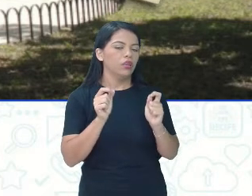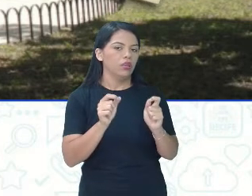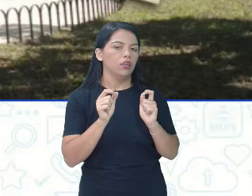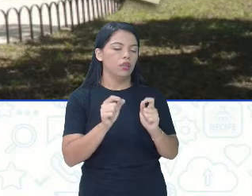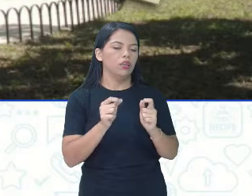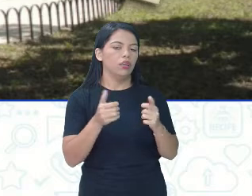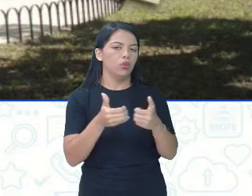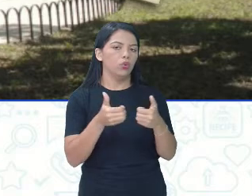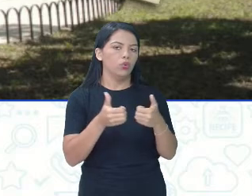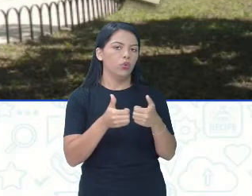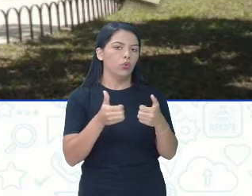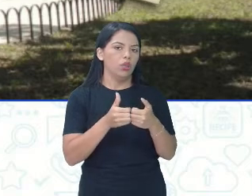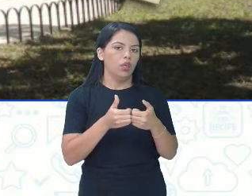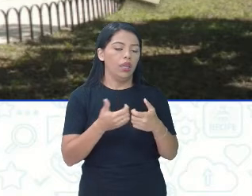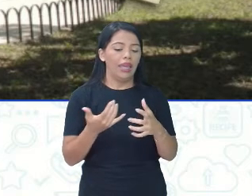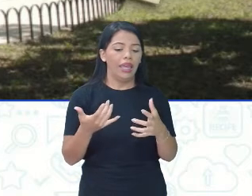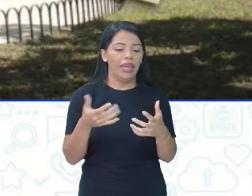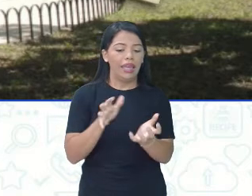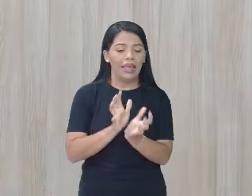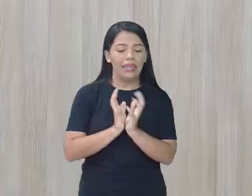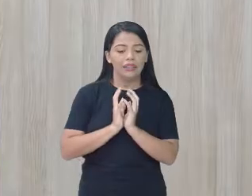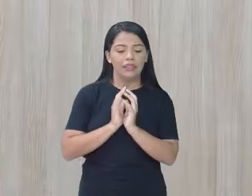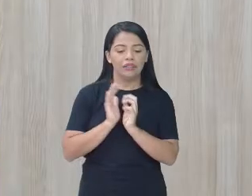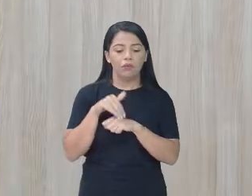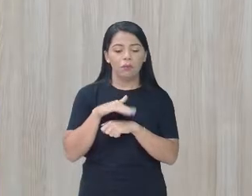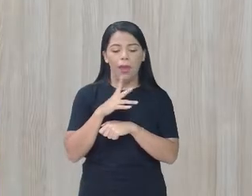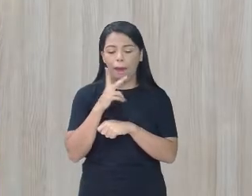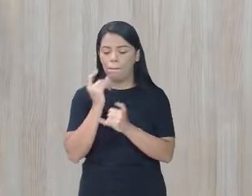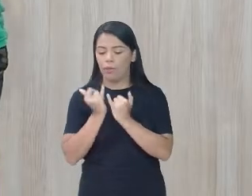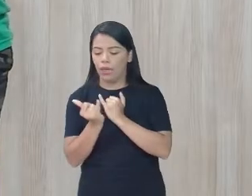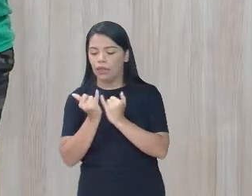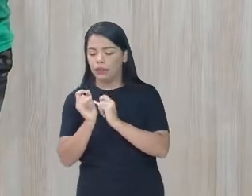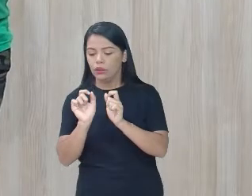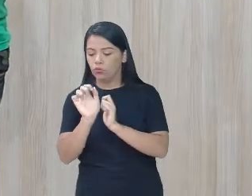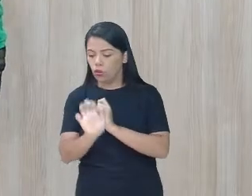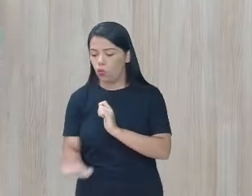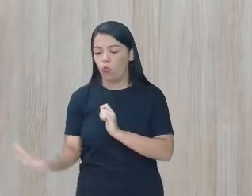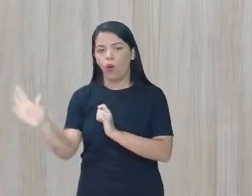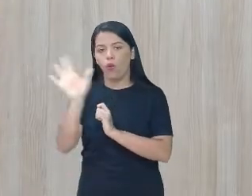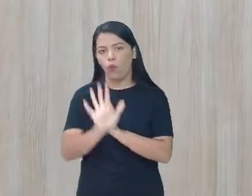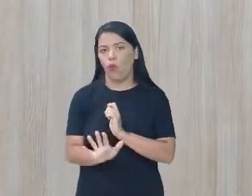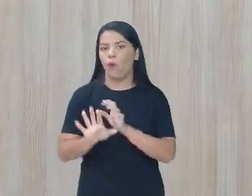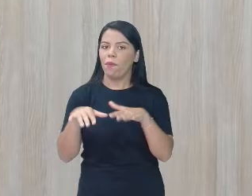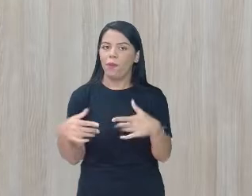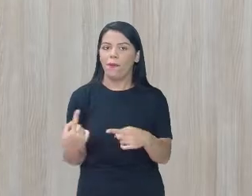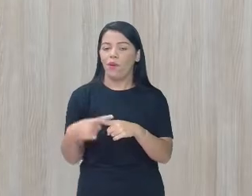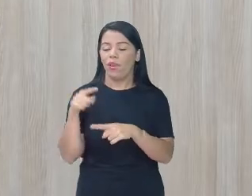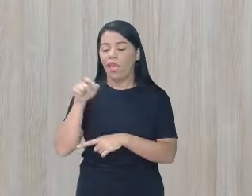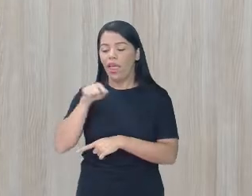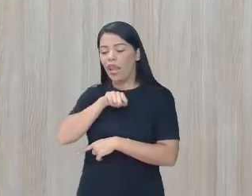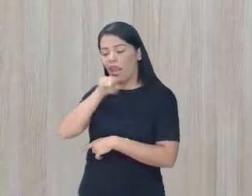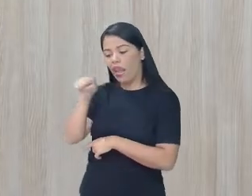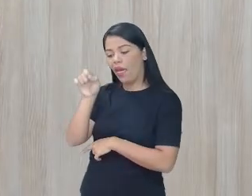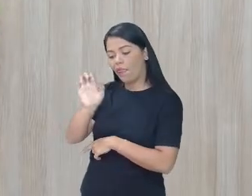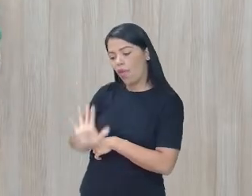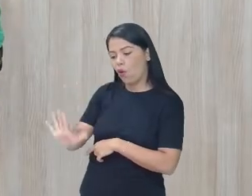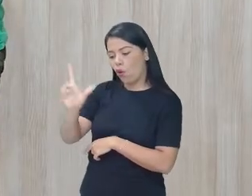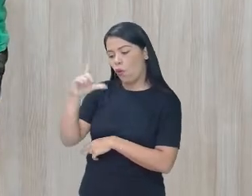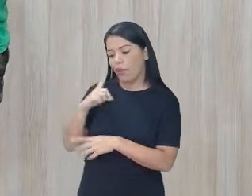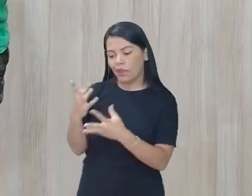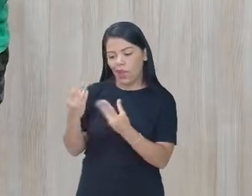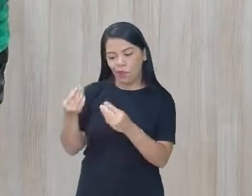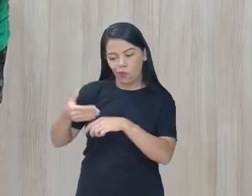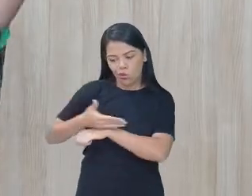centros urbanos europeus, porque a Europa, né, ela possui uma grande quantidade, né, de praças, né, de parques, né, para